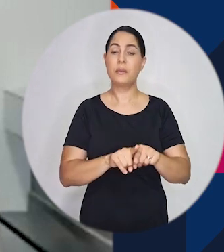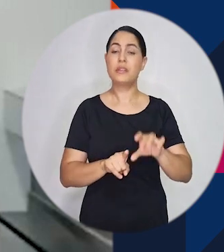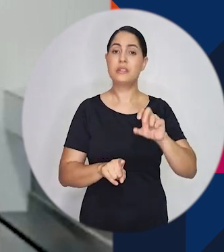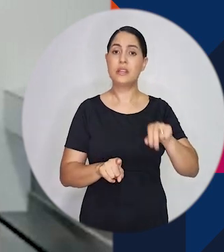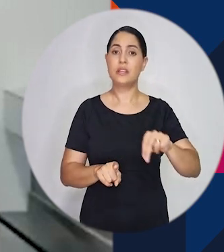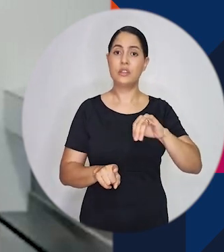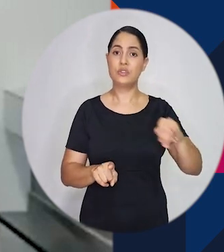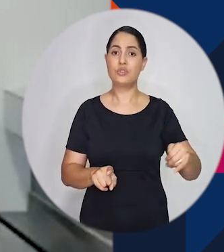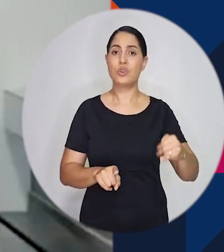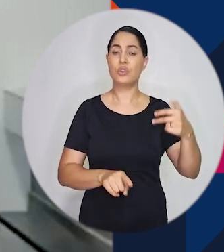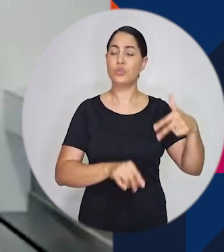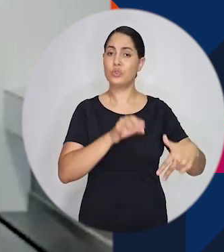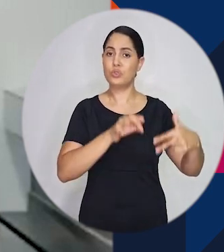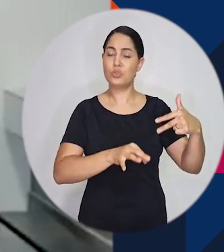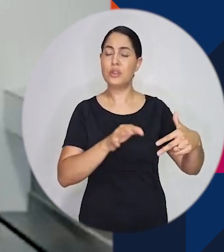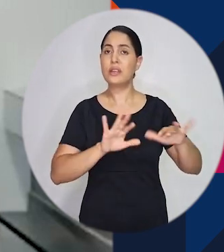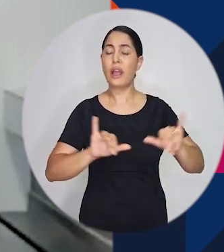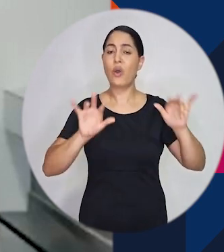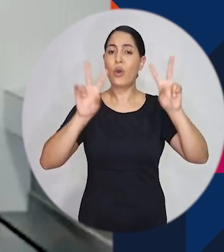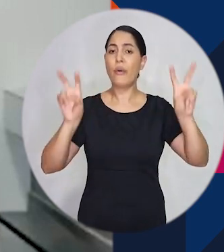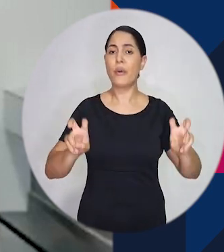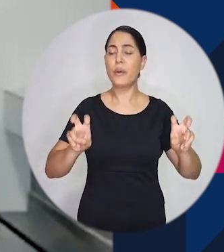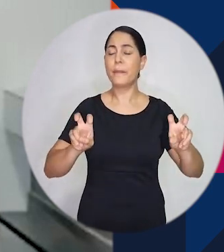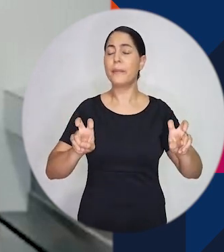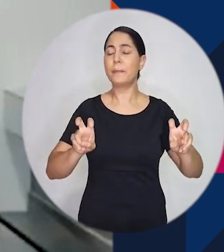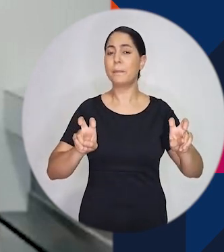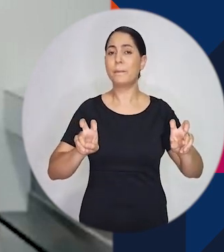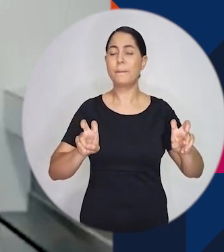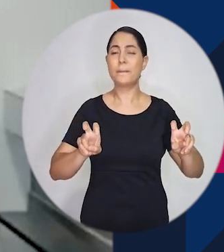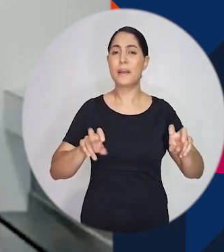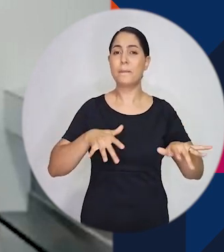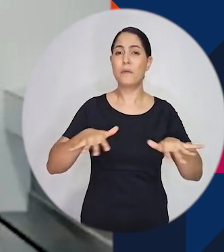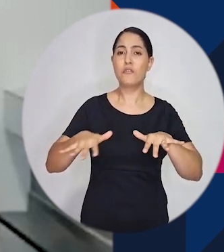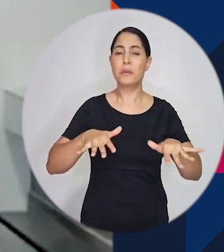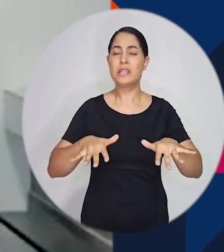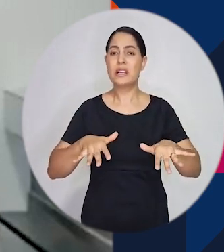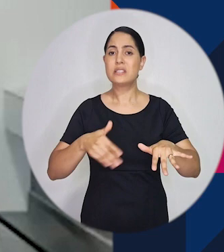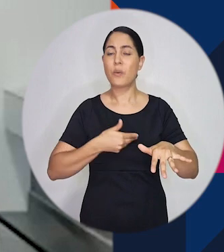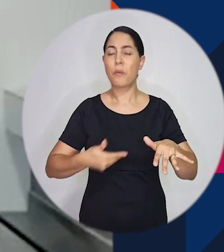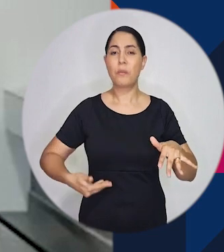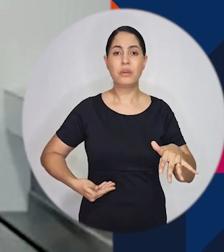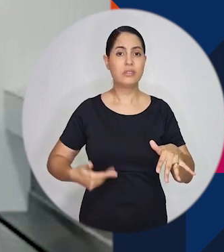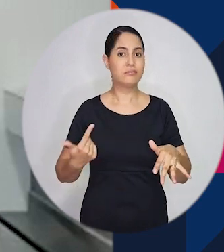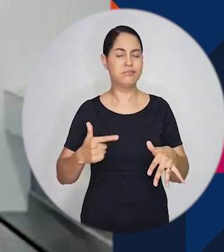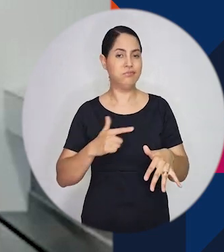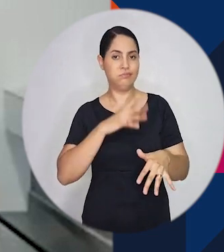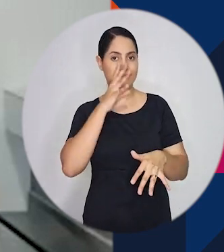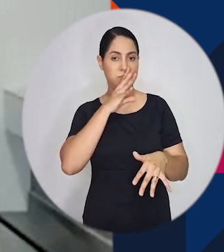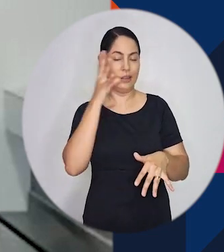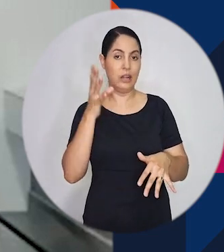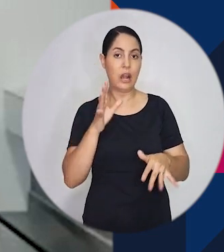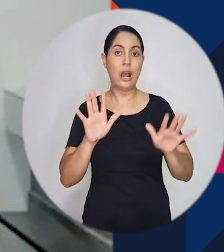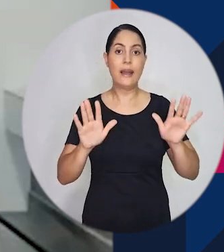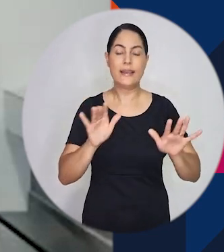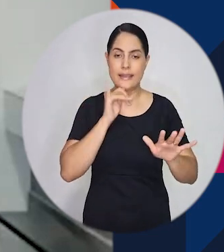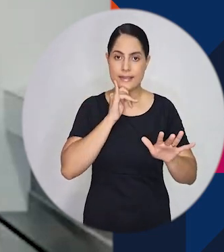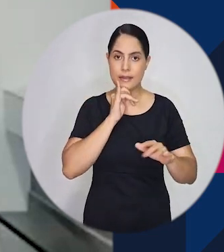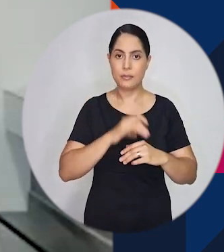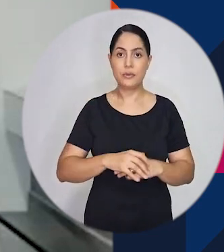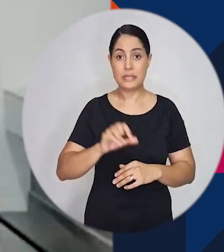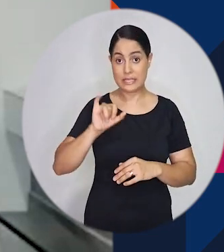juízes, a gente percebe que há uma movimentação da máquina pública de maneira desnecessária, porque se alguma